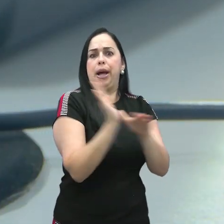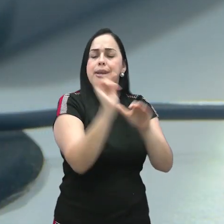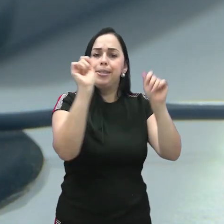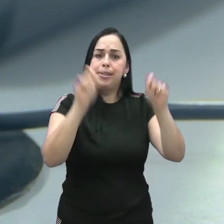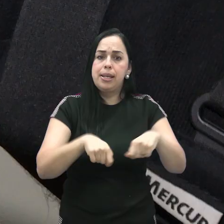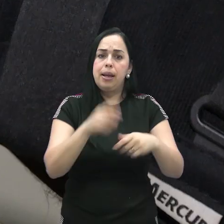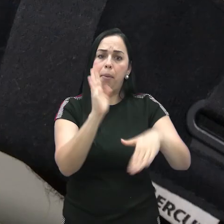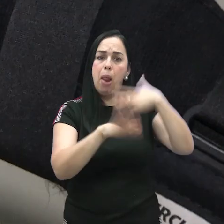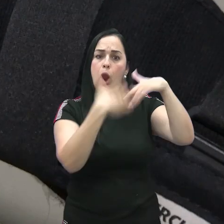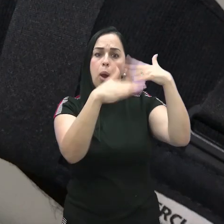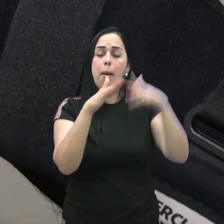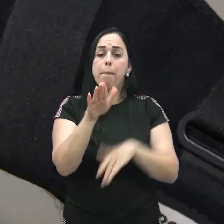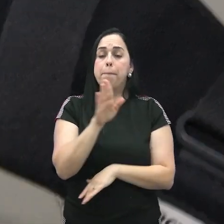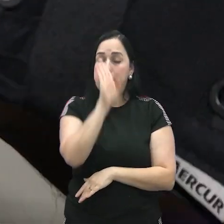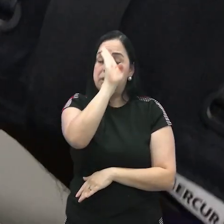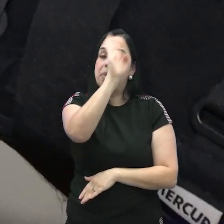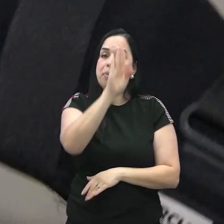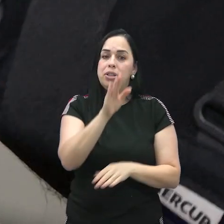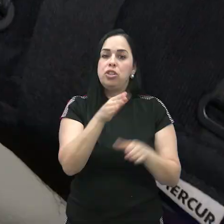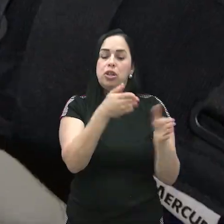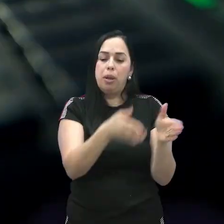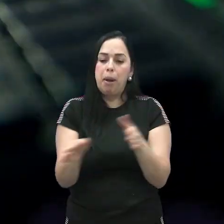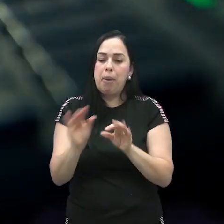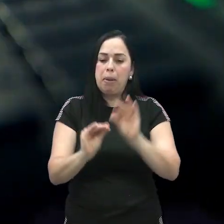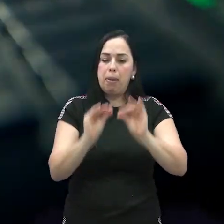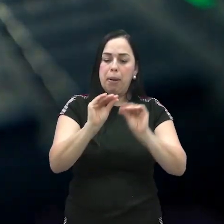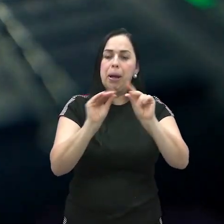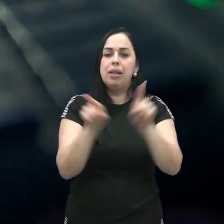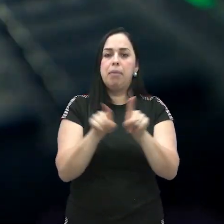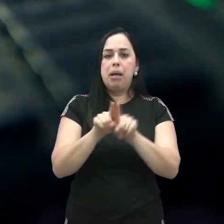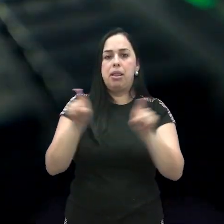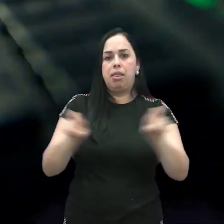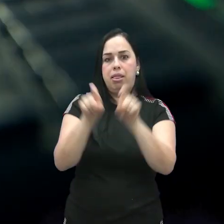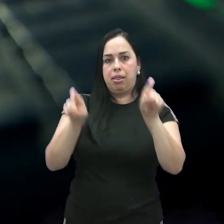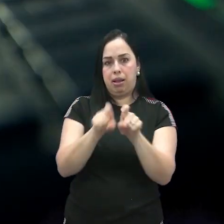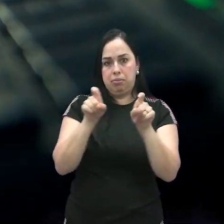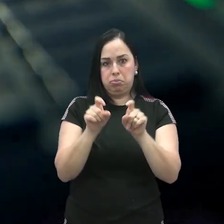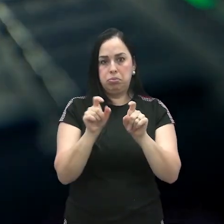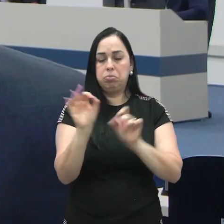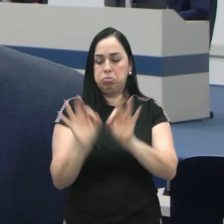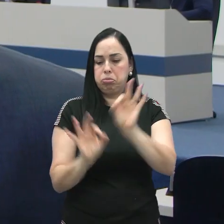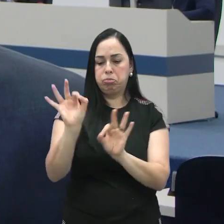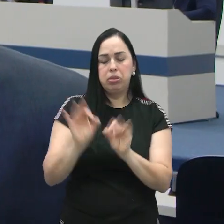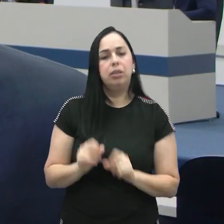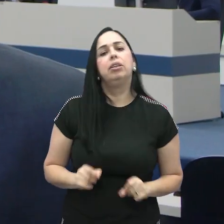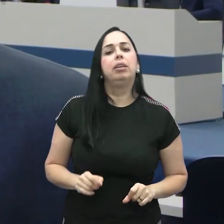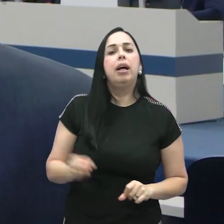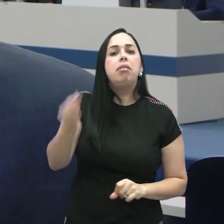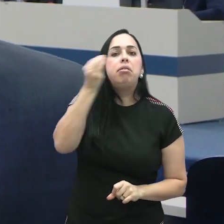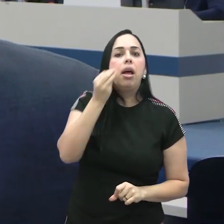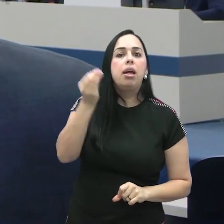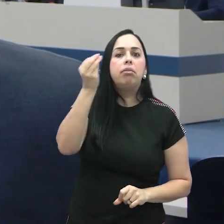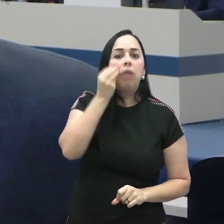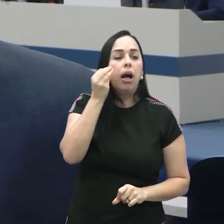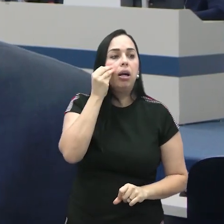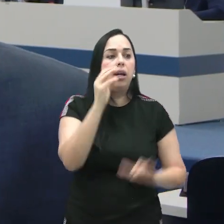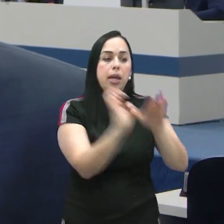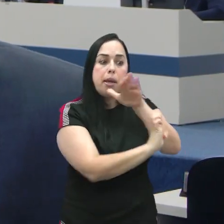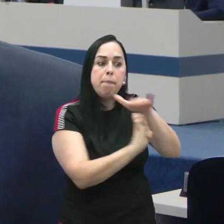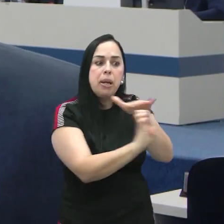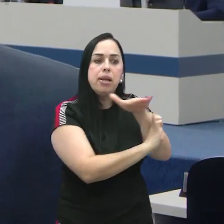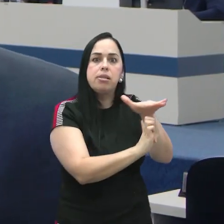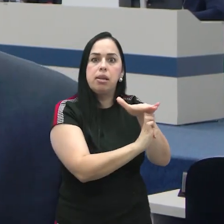inúmeras tarefas, principalmente na área de montagem, programação e organização. Tentar trazer o máximo